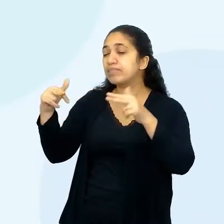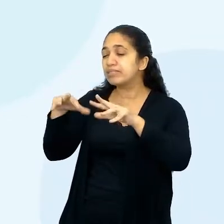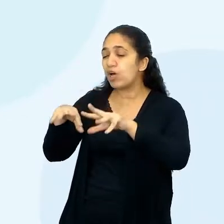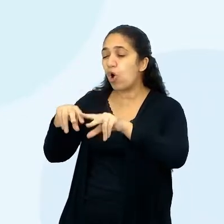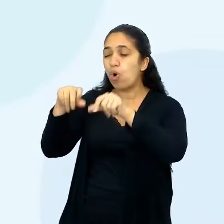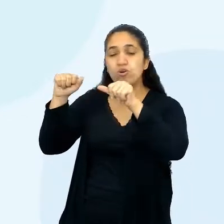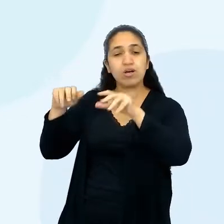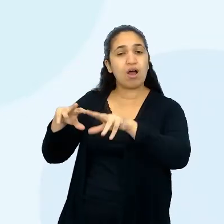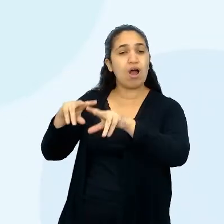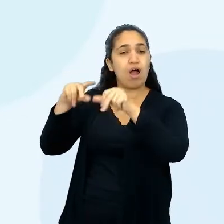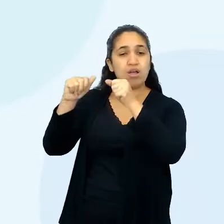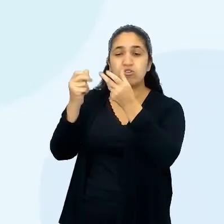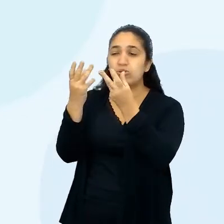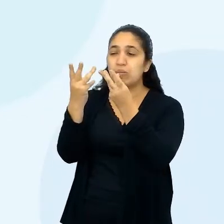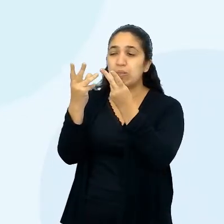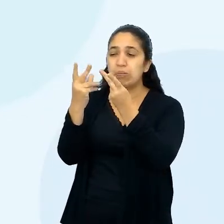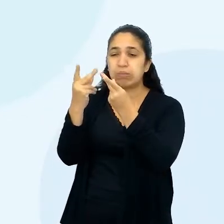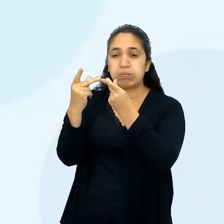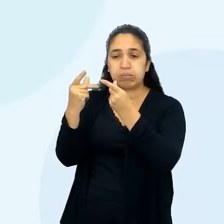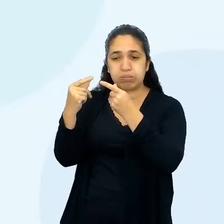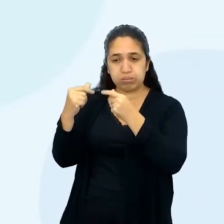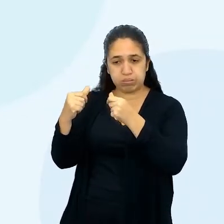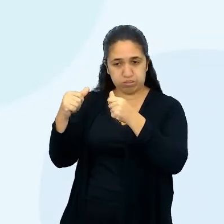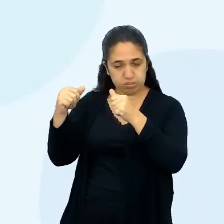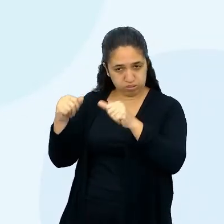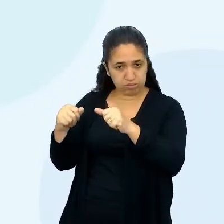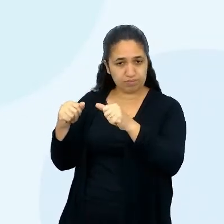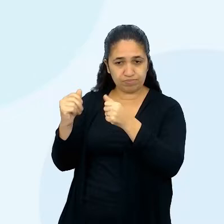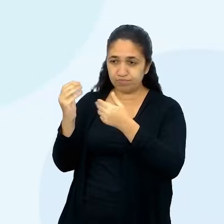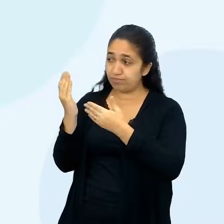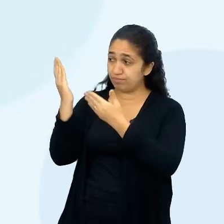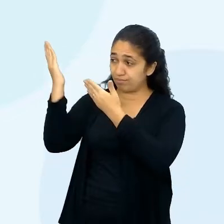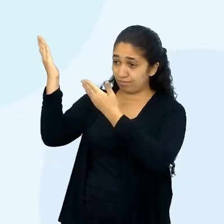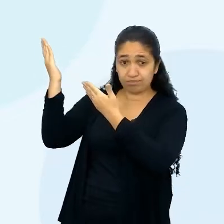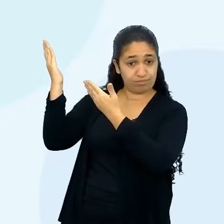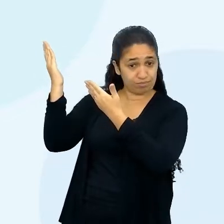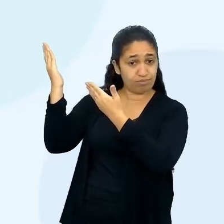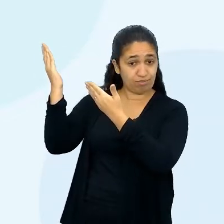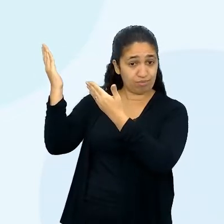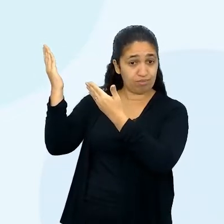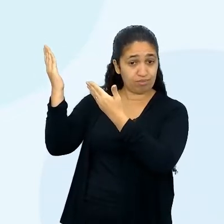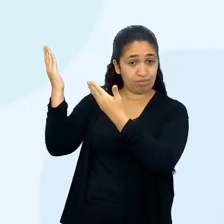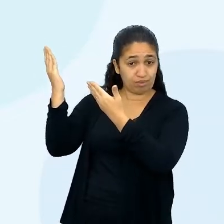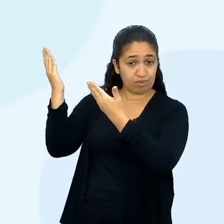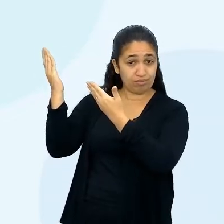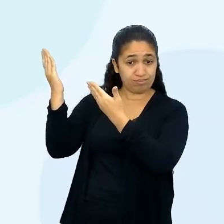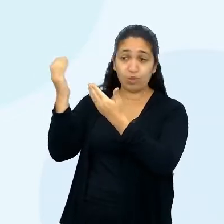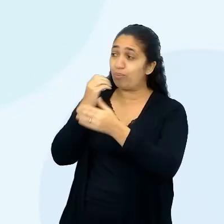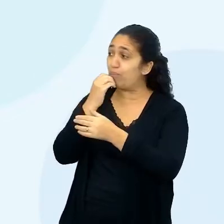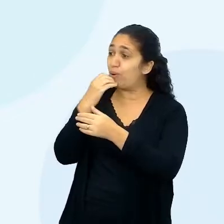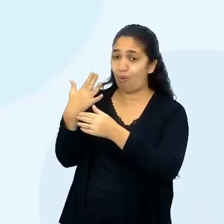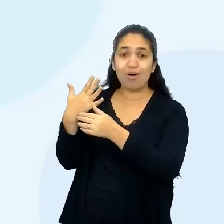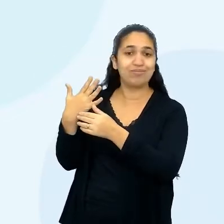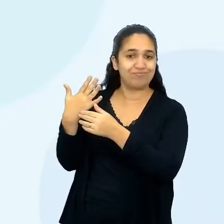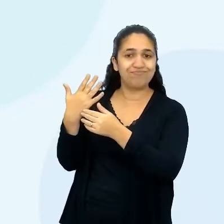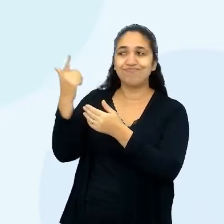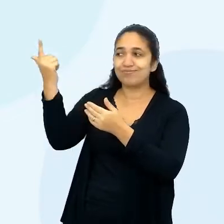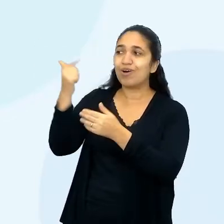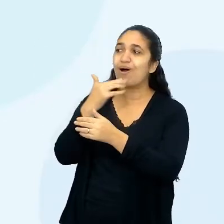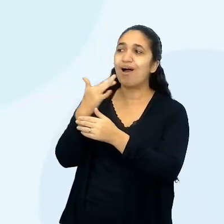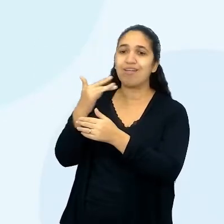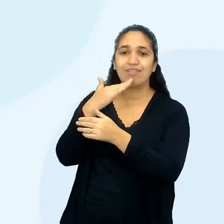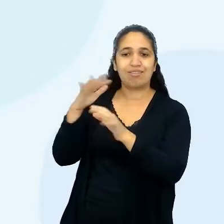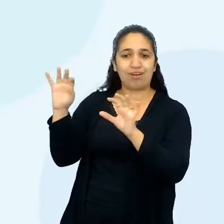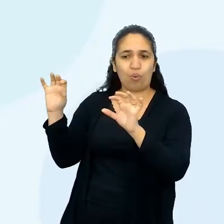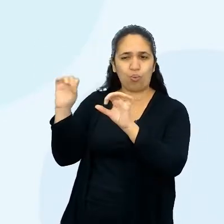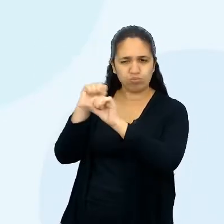orgânico, né, em decomposição, em vias dele, faz com que a terra se torne uma terra fértil. Por isso essa coloração